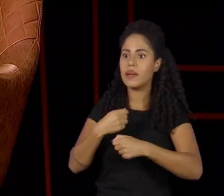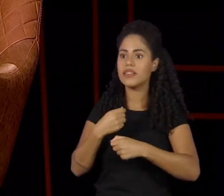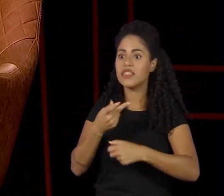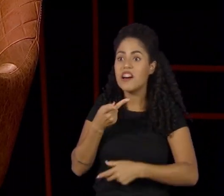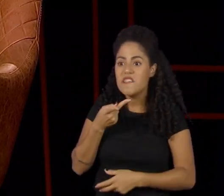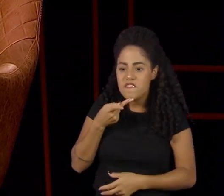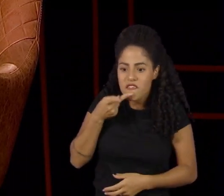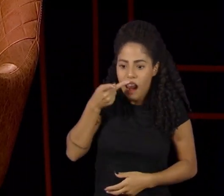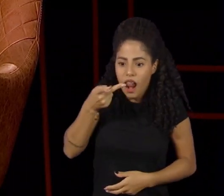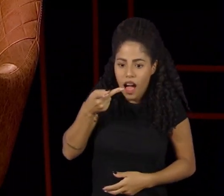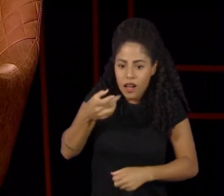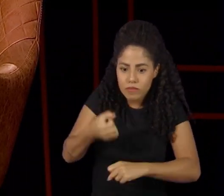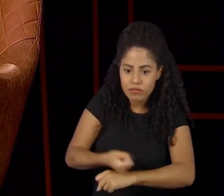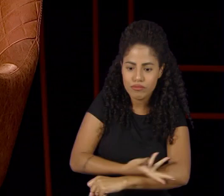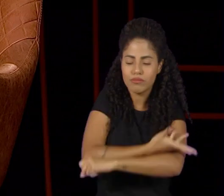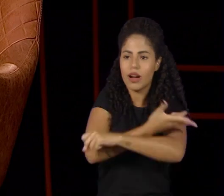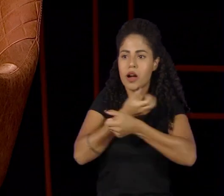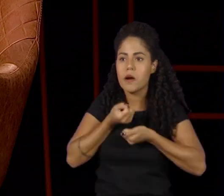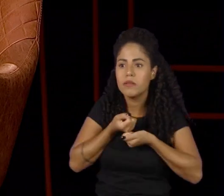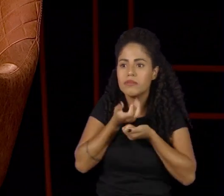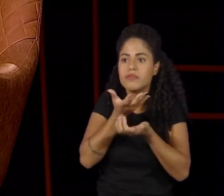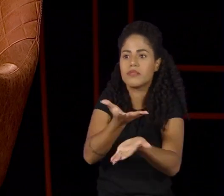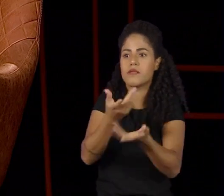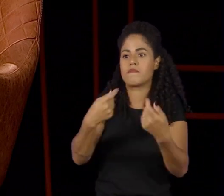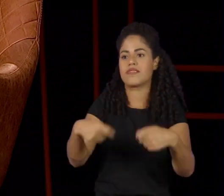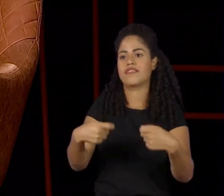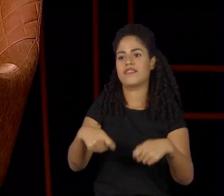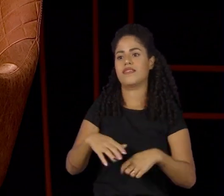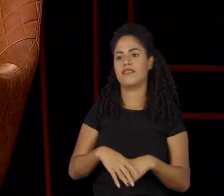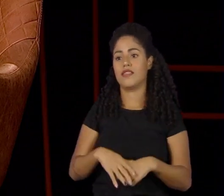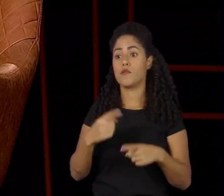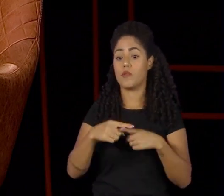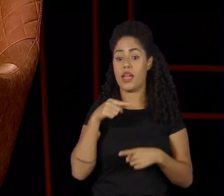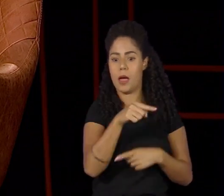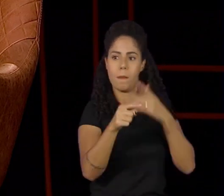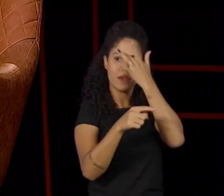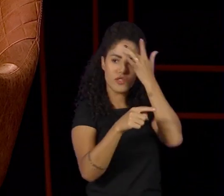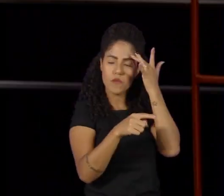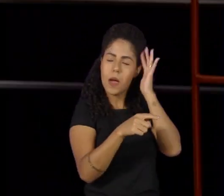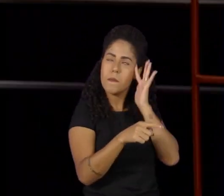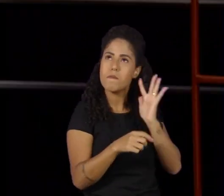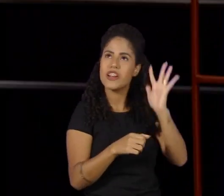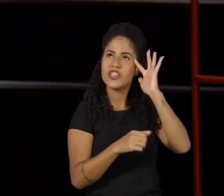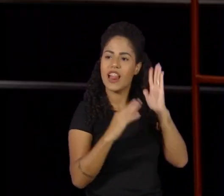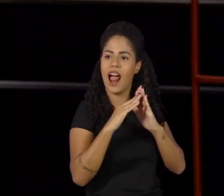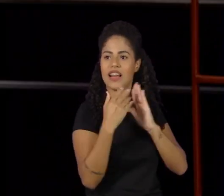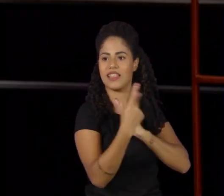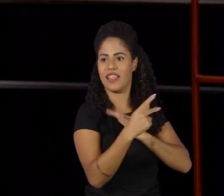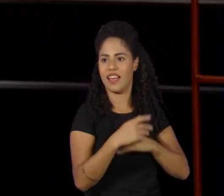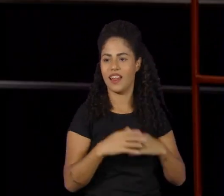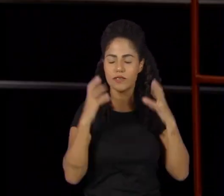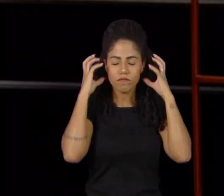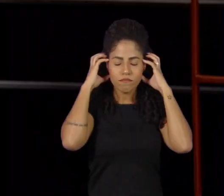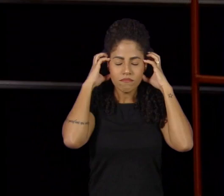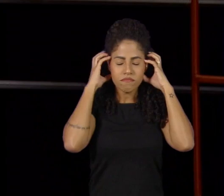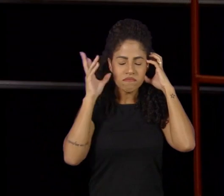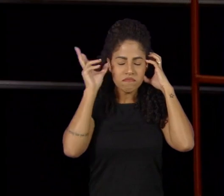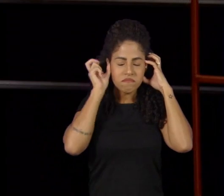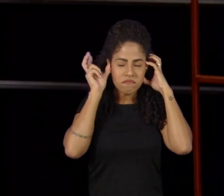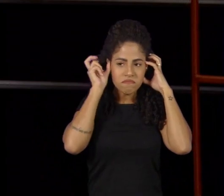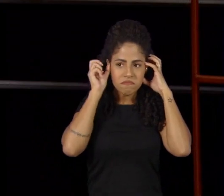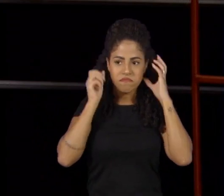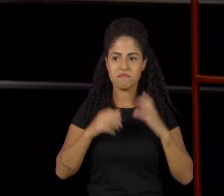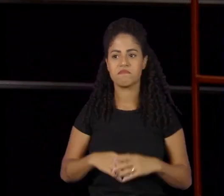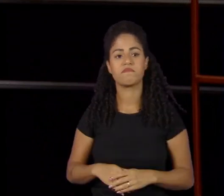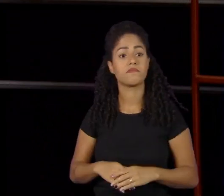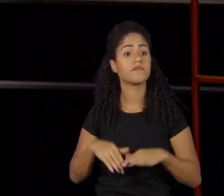certa, talvez a lua azul dele seja muito meia boca. Bacana. Assim. Breda, então em